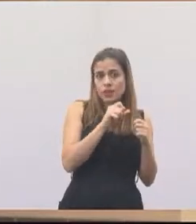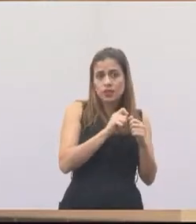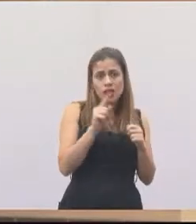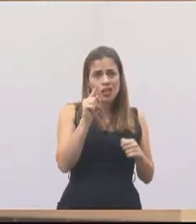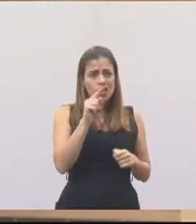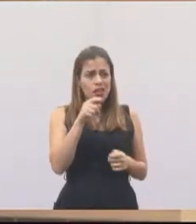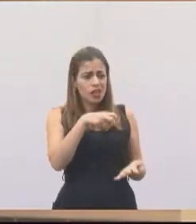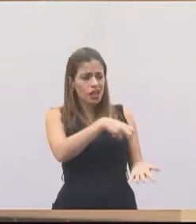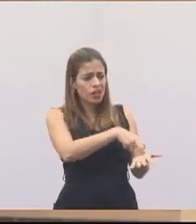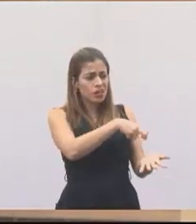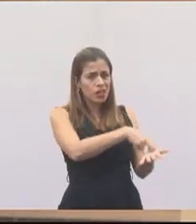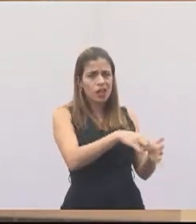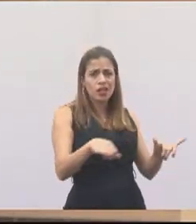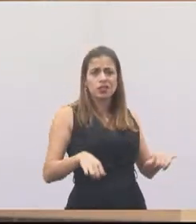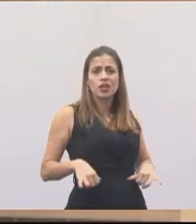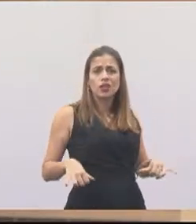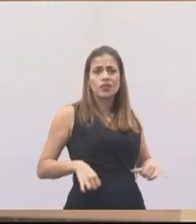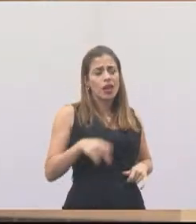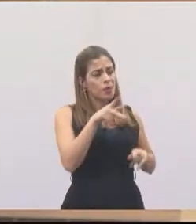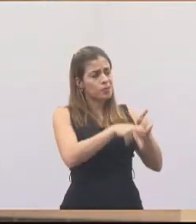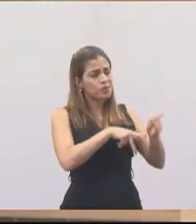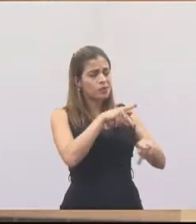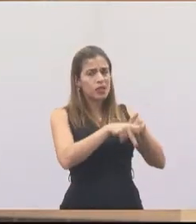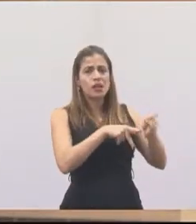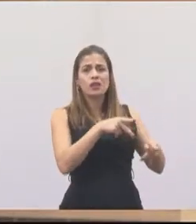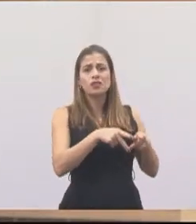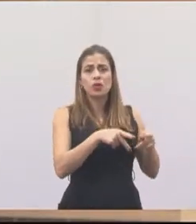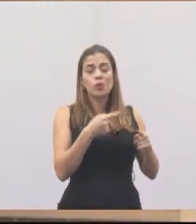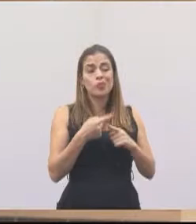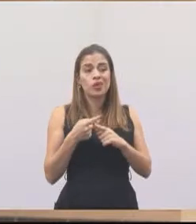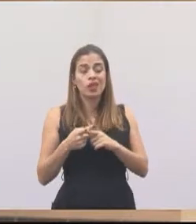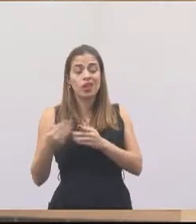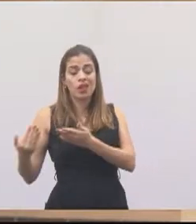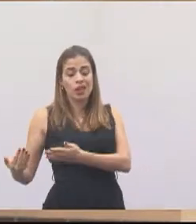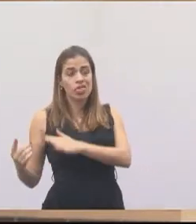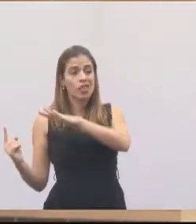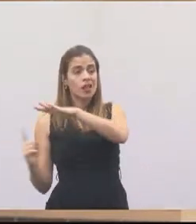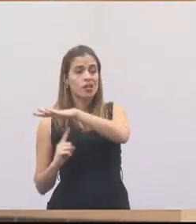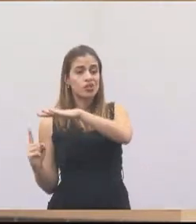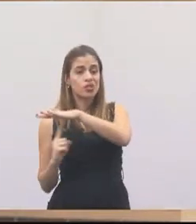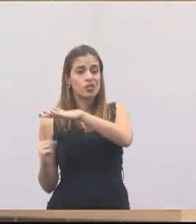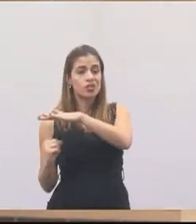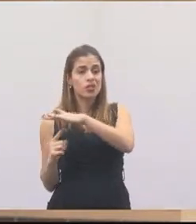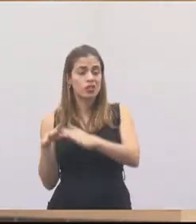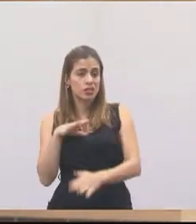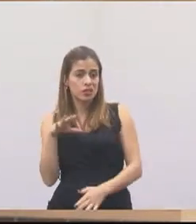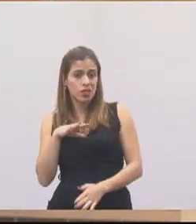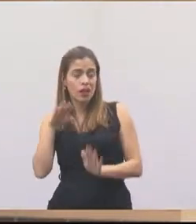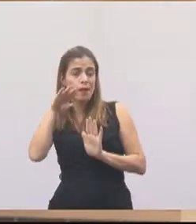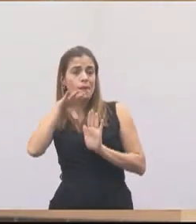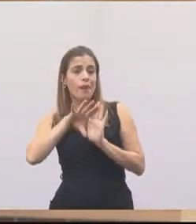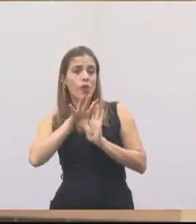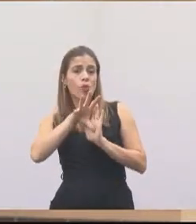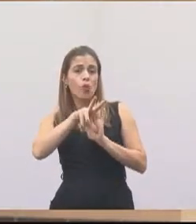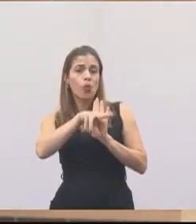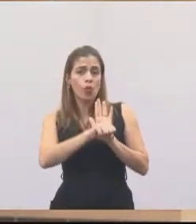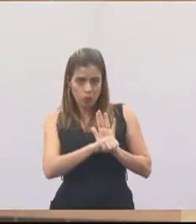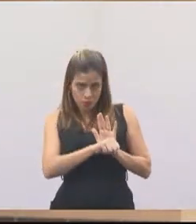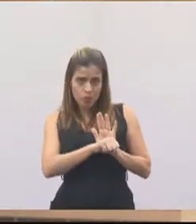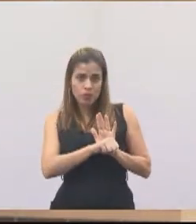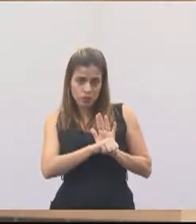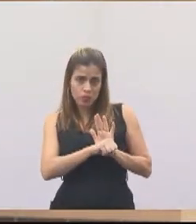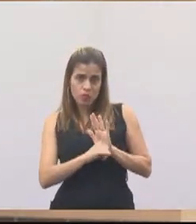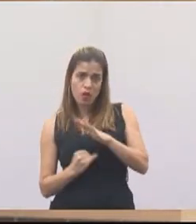mais aquelas pessoas por responsabilidade dos gestores da nossa cidade que saquearam